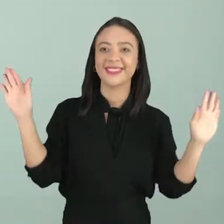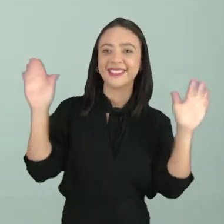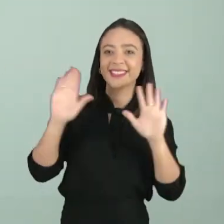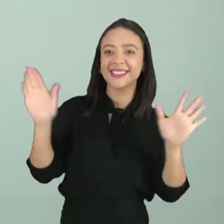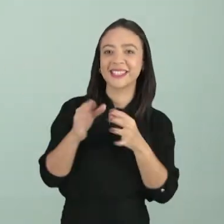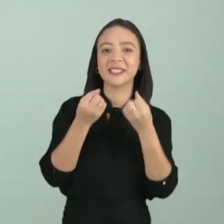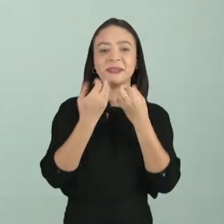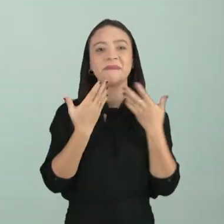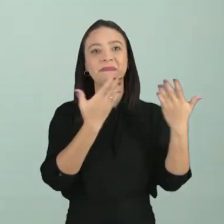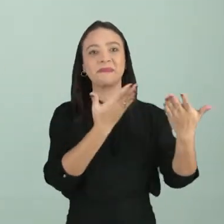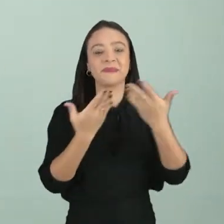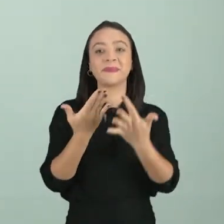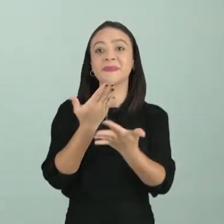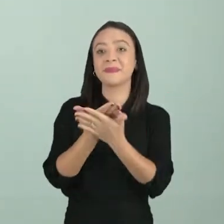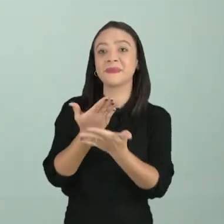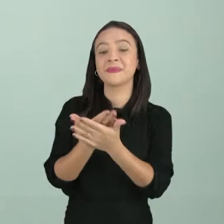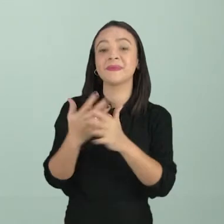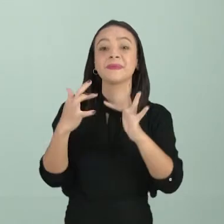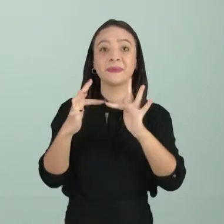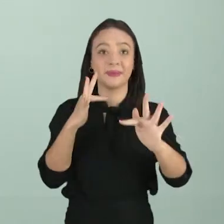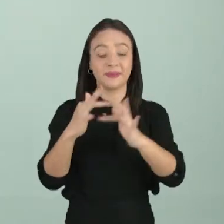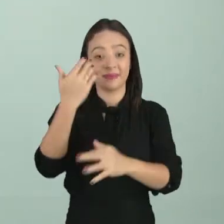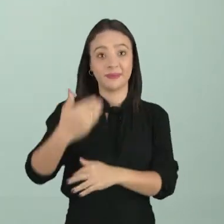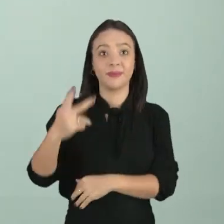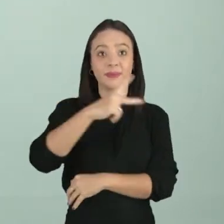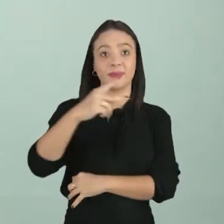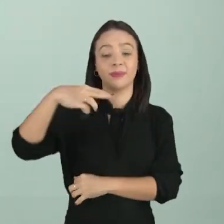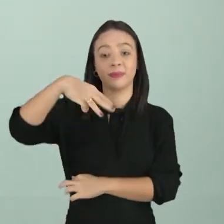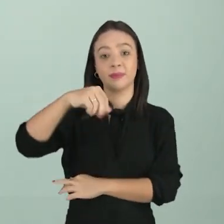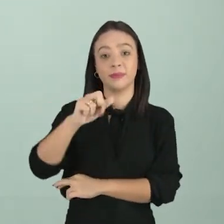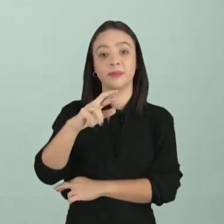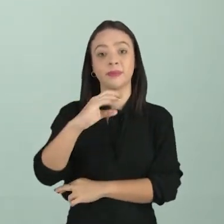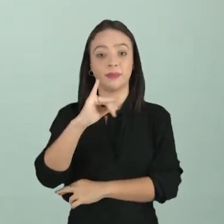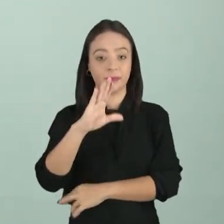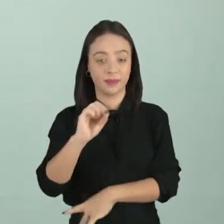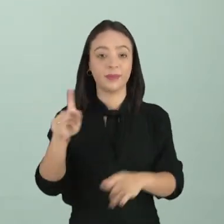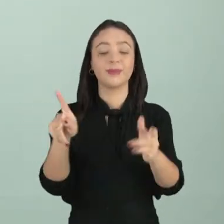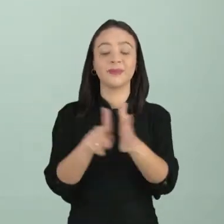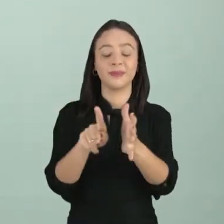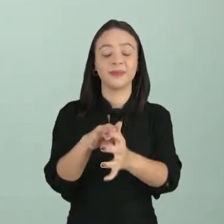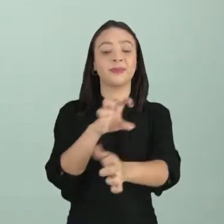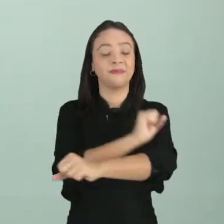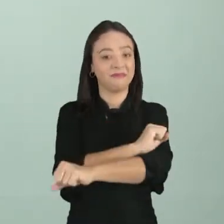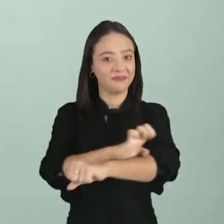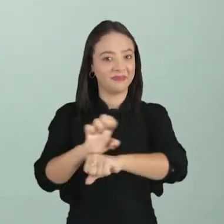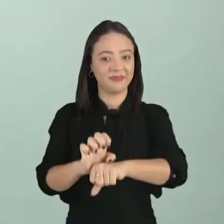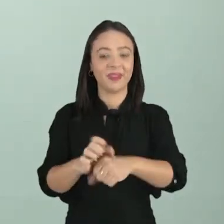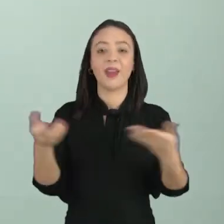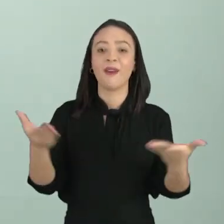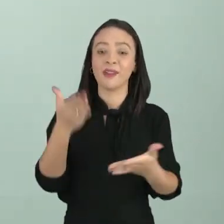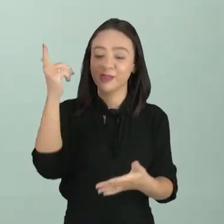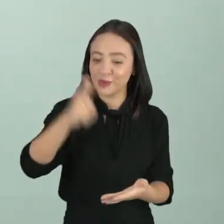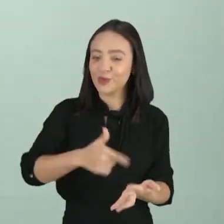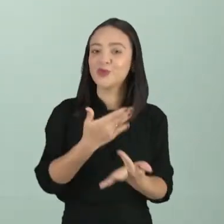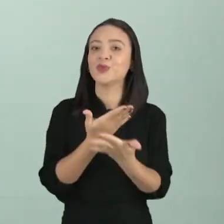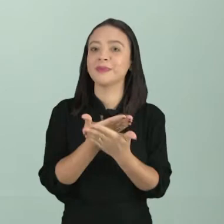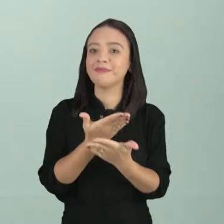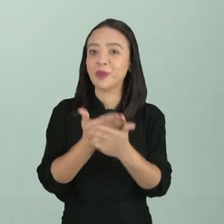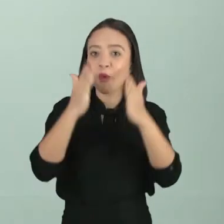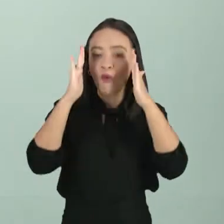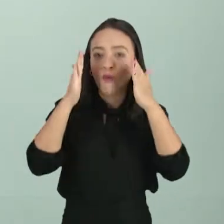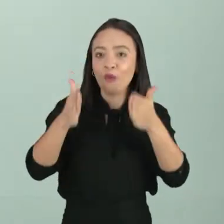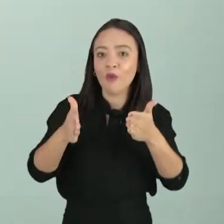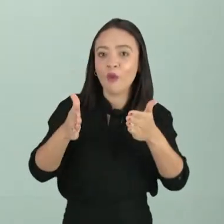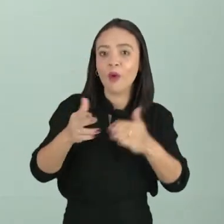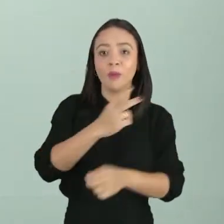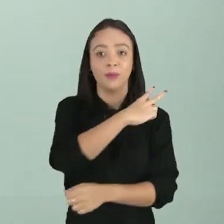Olá pessoal, sejam bem-vindos a mais uma aula de Física. Eu sou o professor Márcio, professor de Física do Estado. Hoje nós estamos com mais uma aula voltada